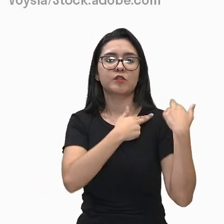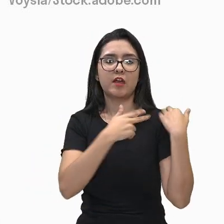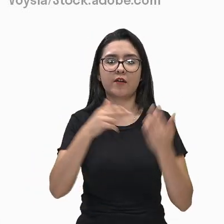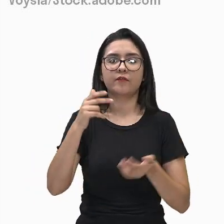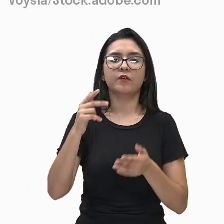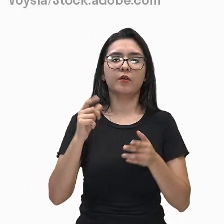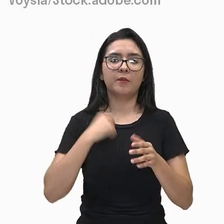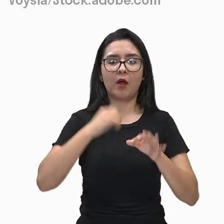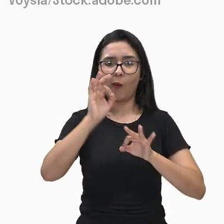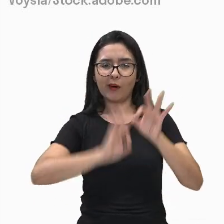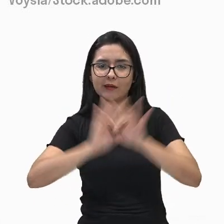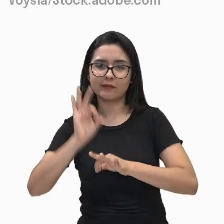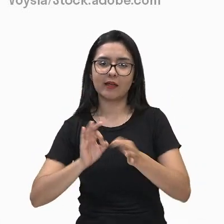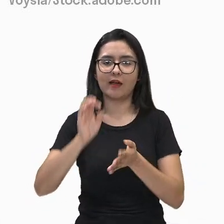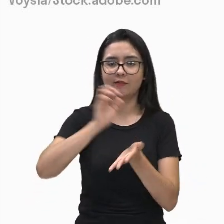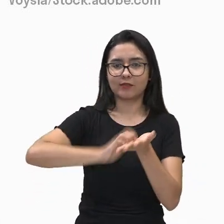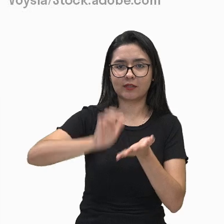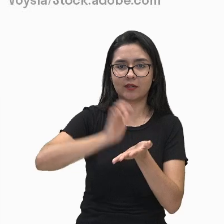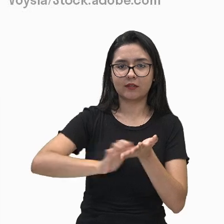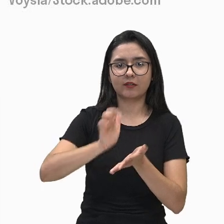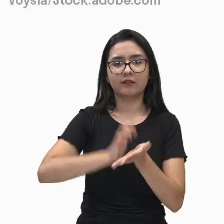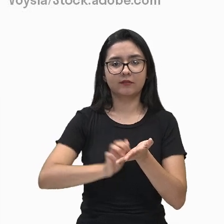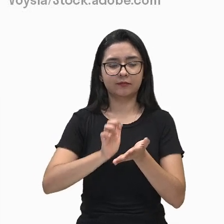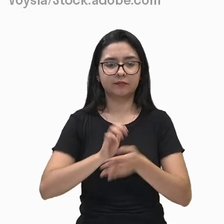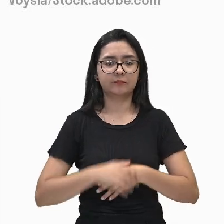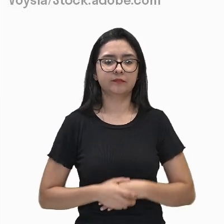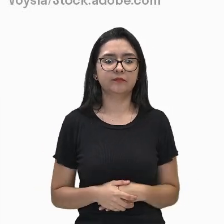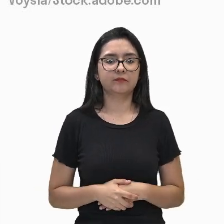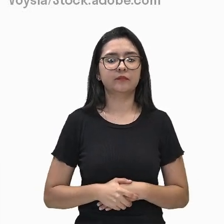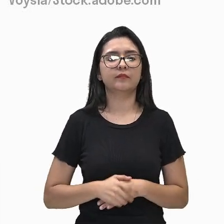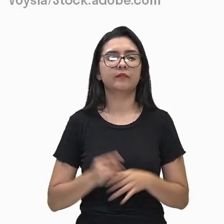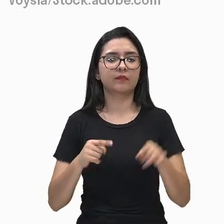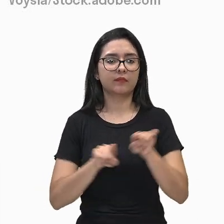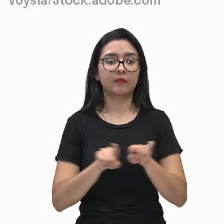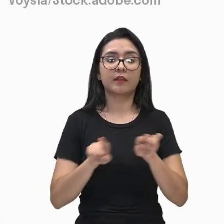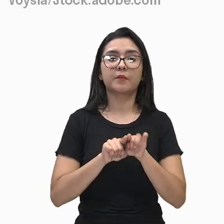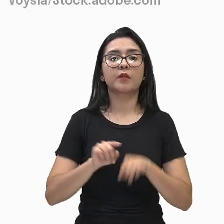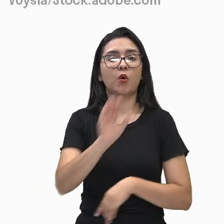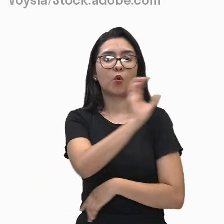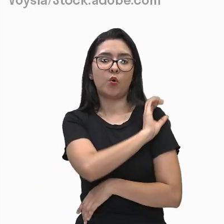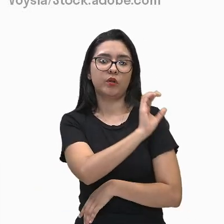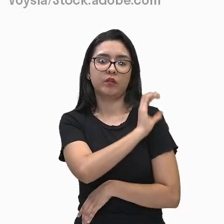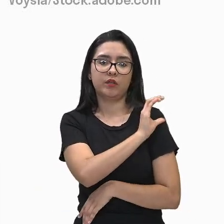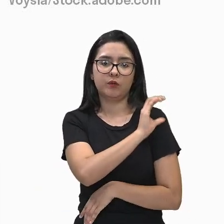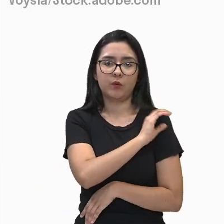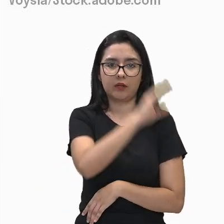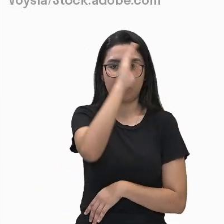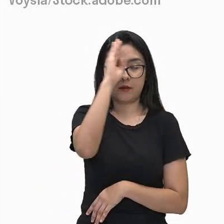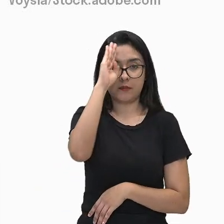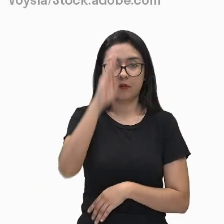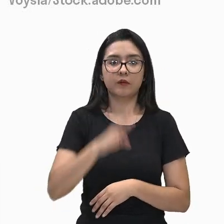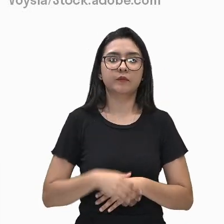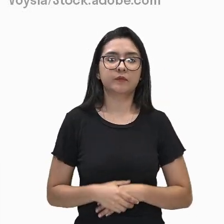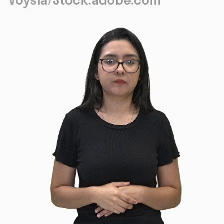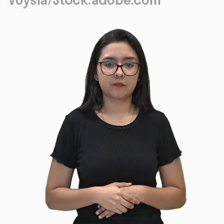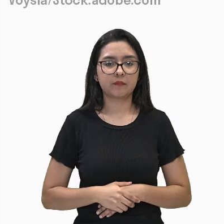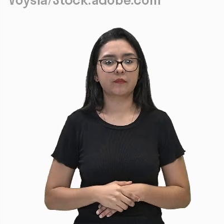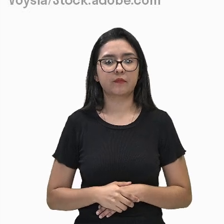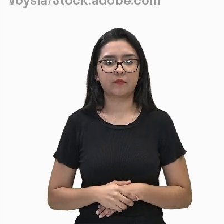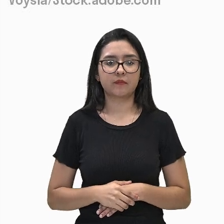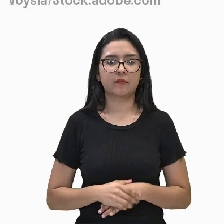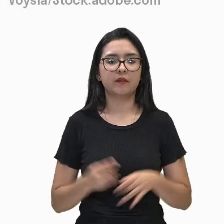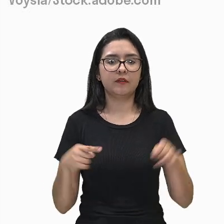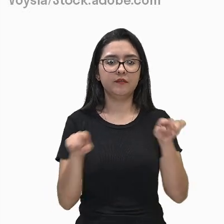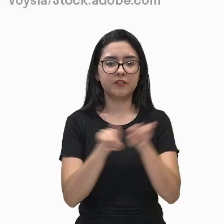secretaria à frente da escola. Temos o coordenador acadêmico e também o investigador.